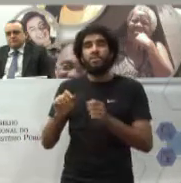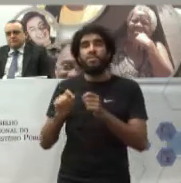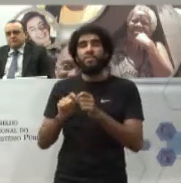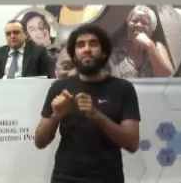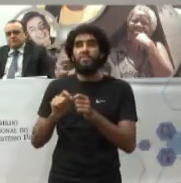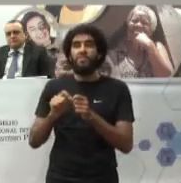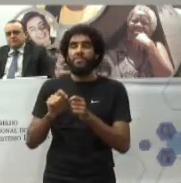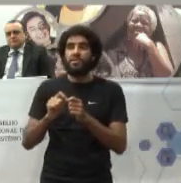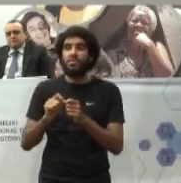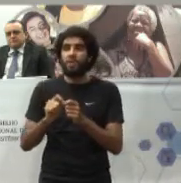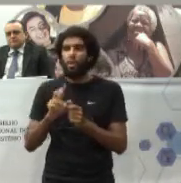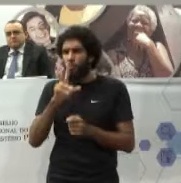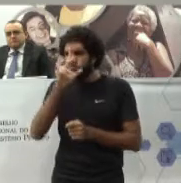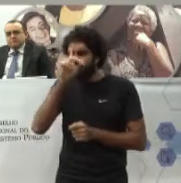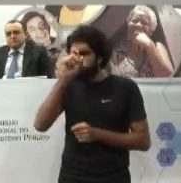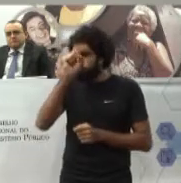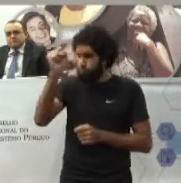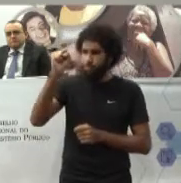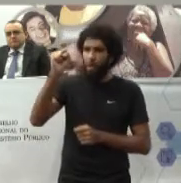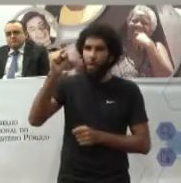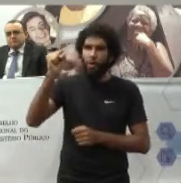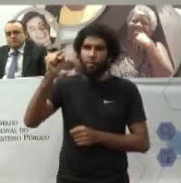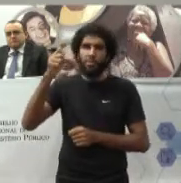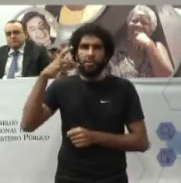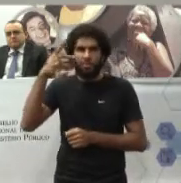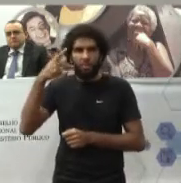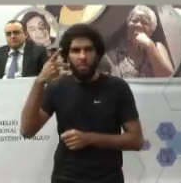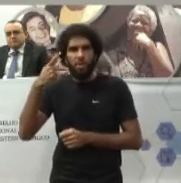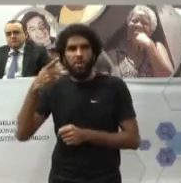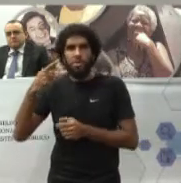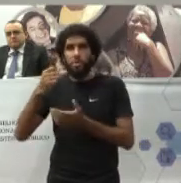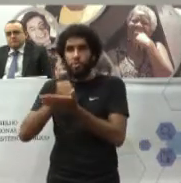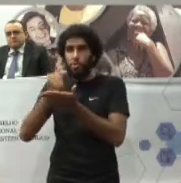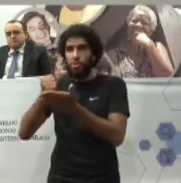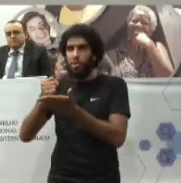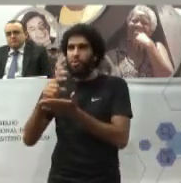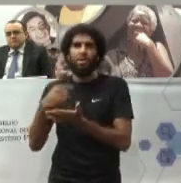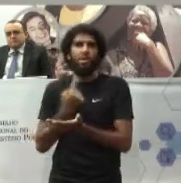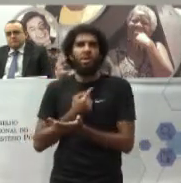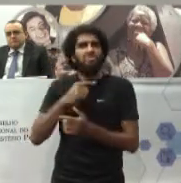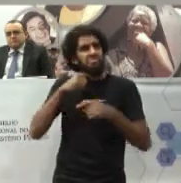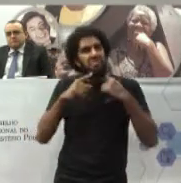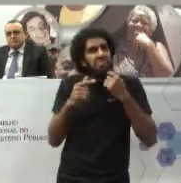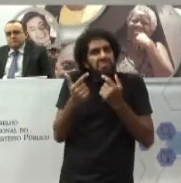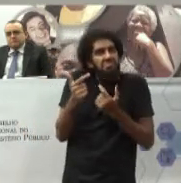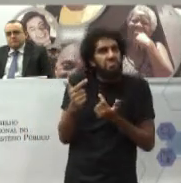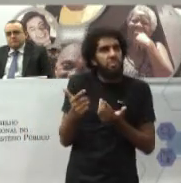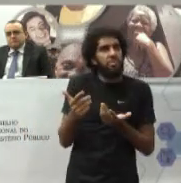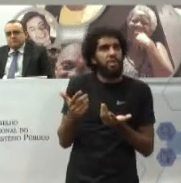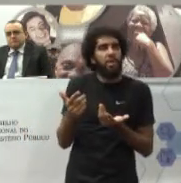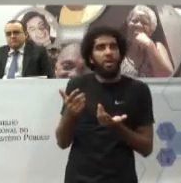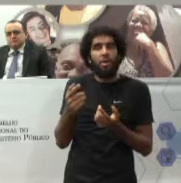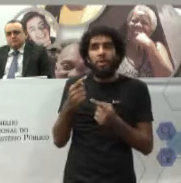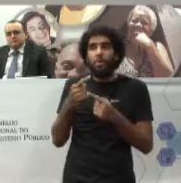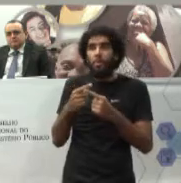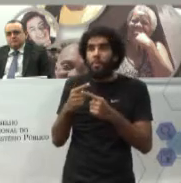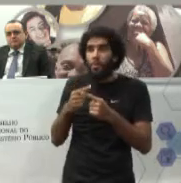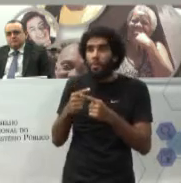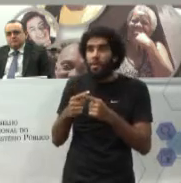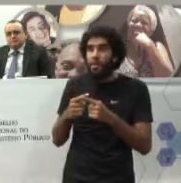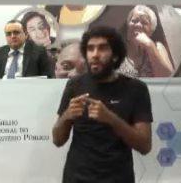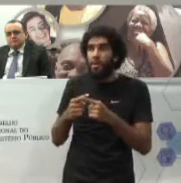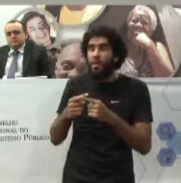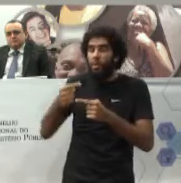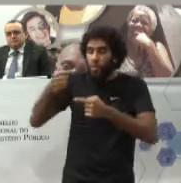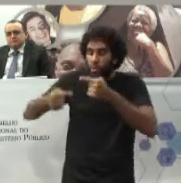força política suficiente para a manutenção desse contrato nós não temos dúvida de que o debate sobre